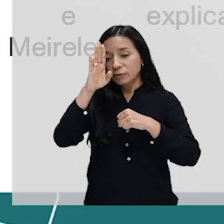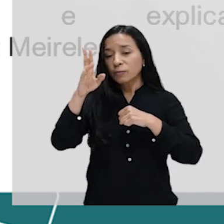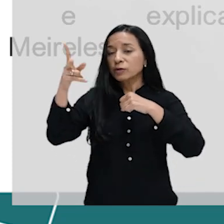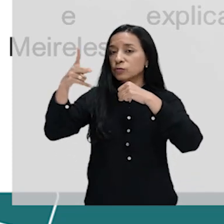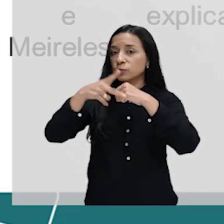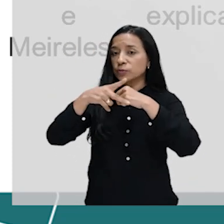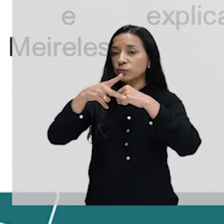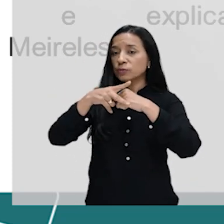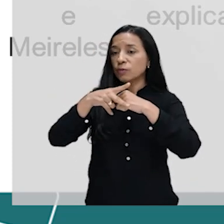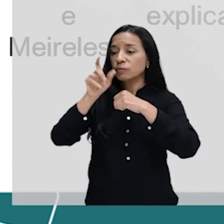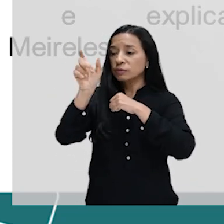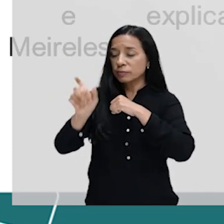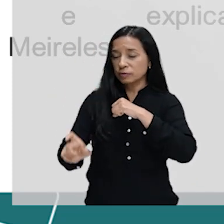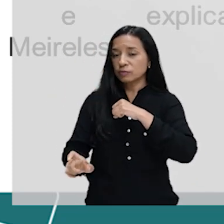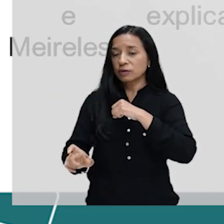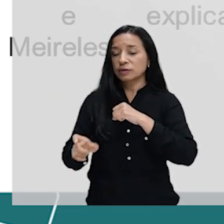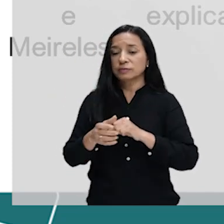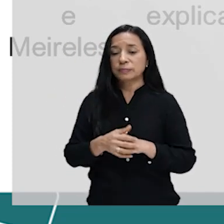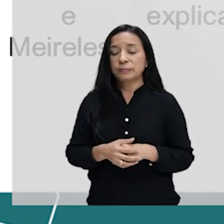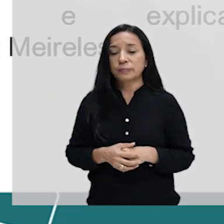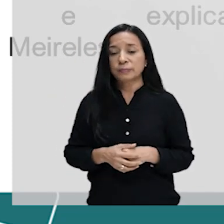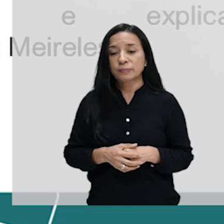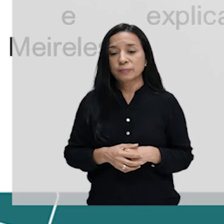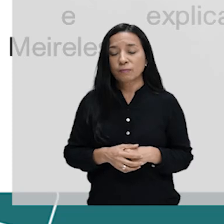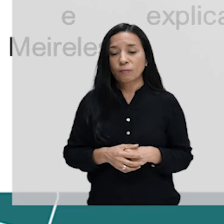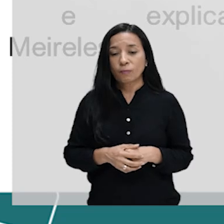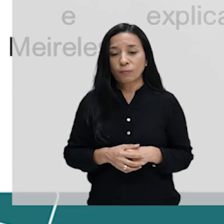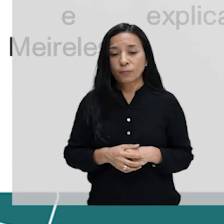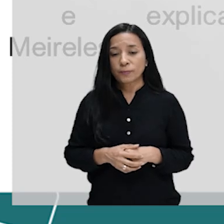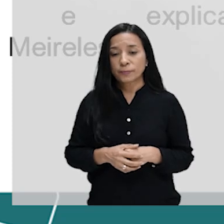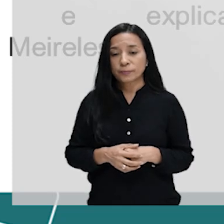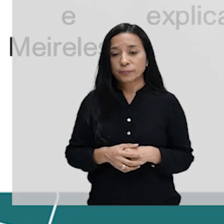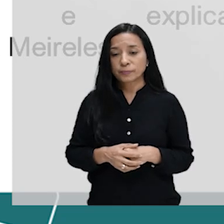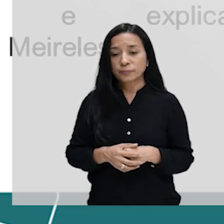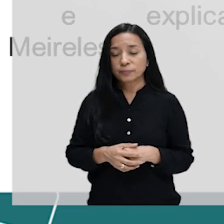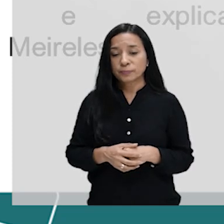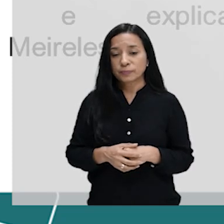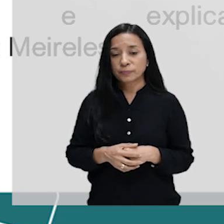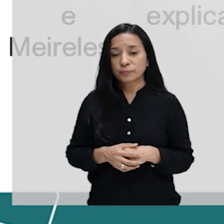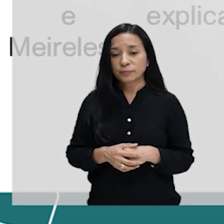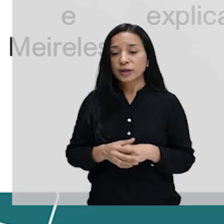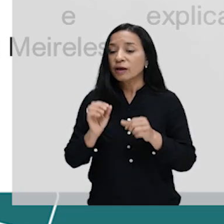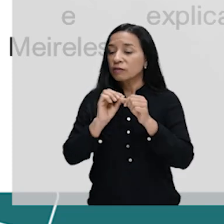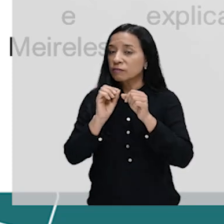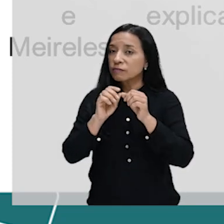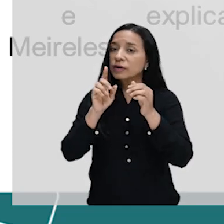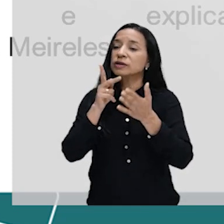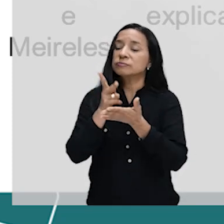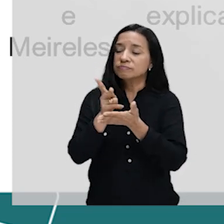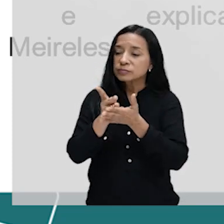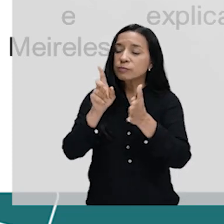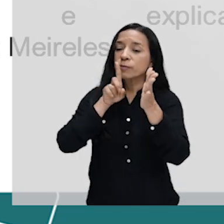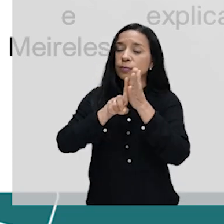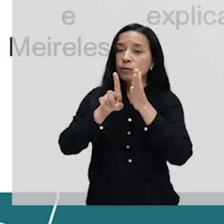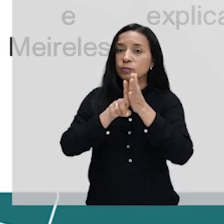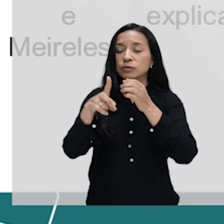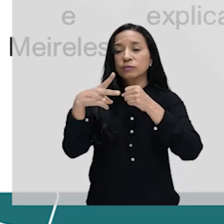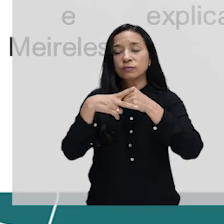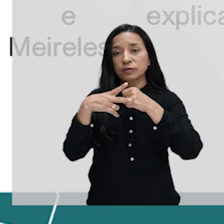entreguei a requisição hoje. Quem entregou a requisição hoje? Eu. Façam sempre a pergunta ao verbo. Eu, no caso, o